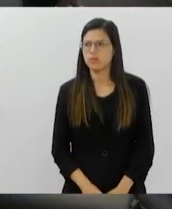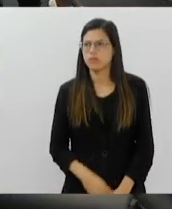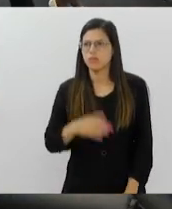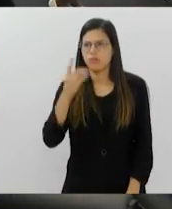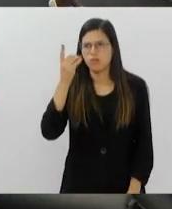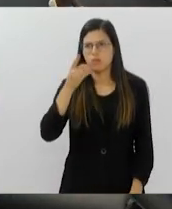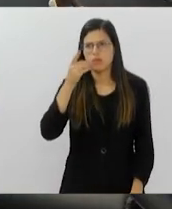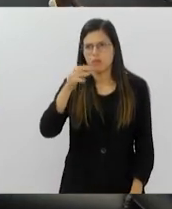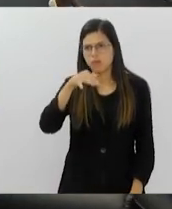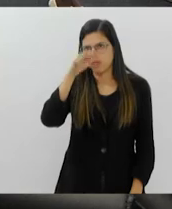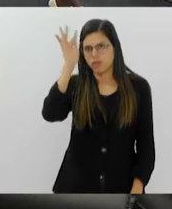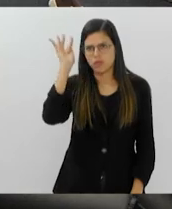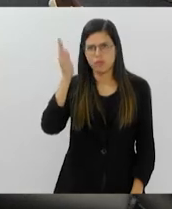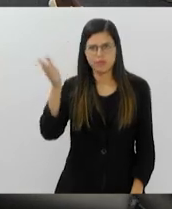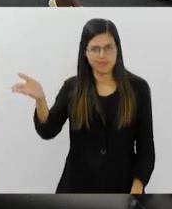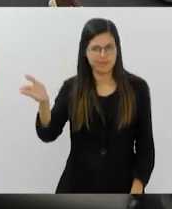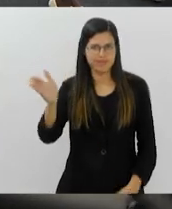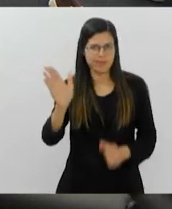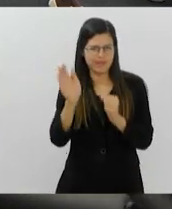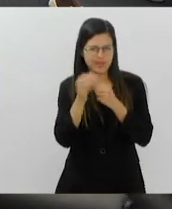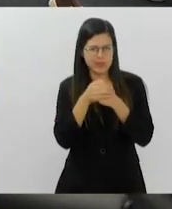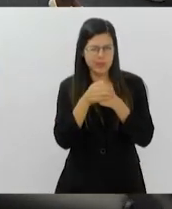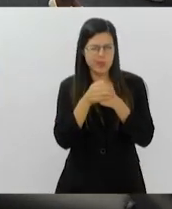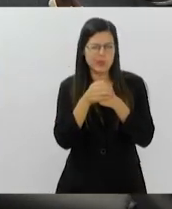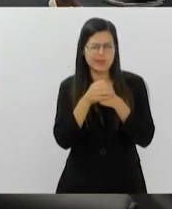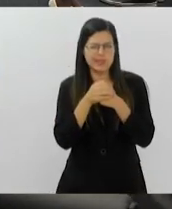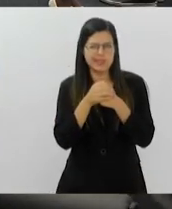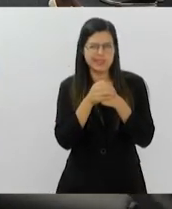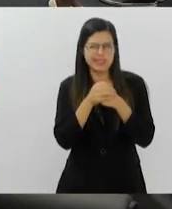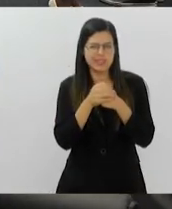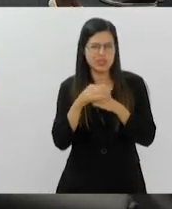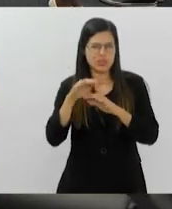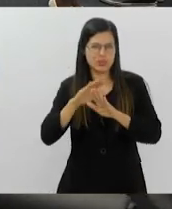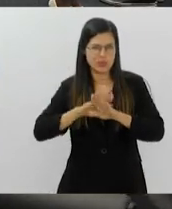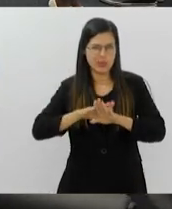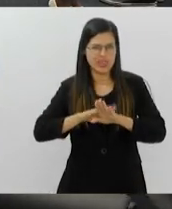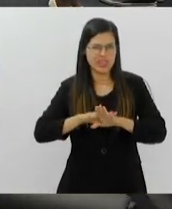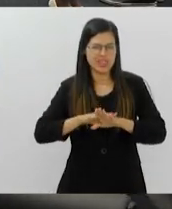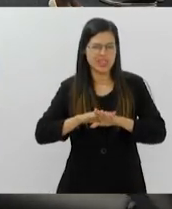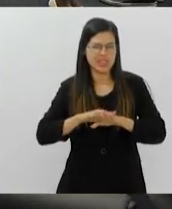está aí, ele estava escondido atrás da mesa.